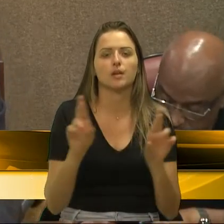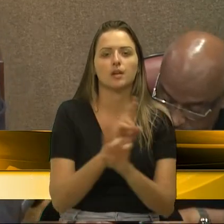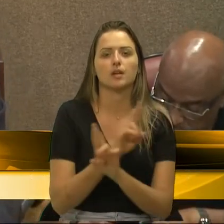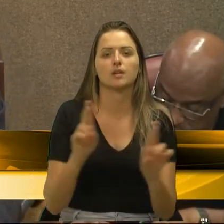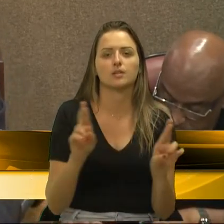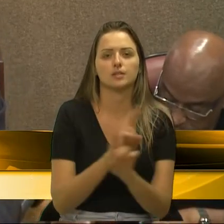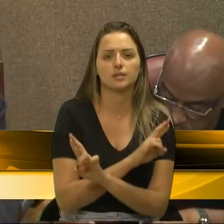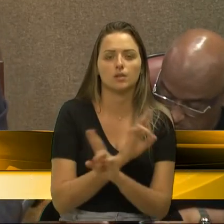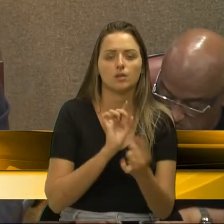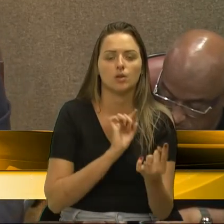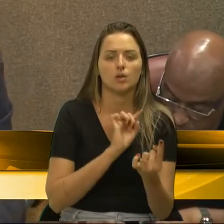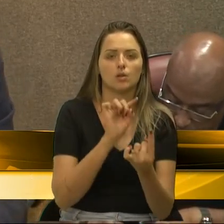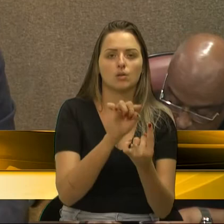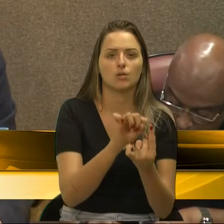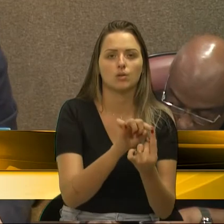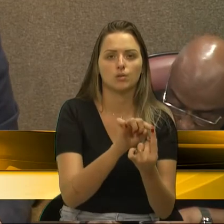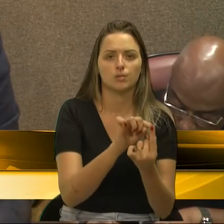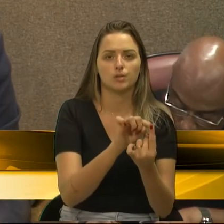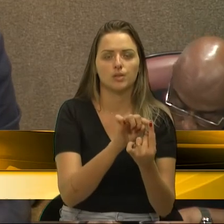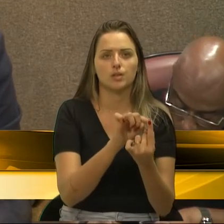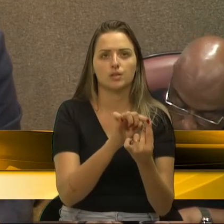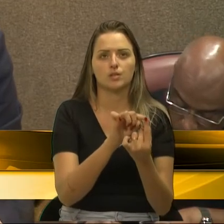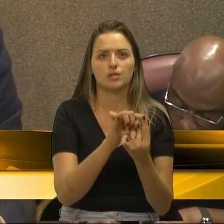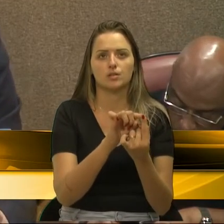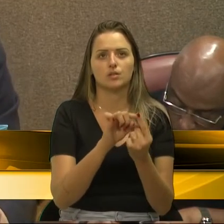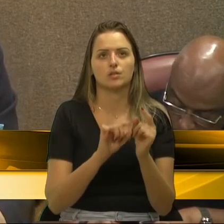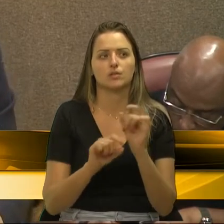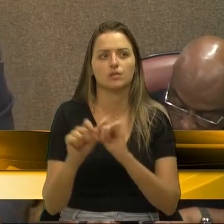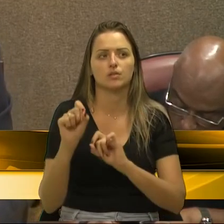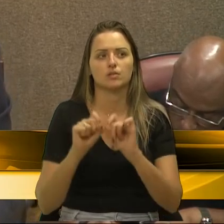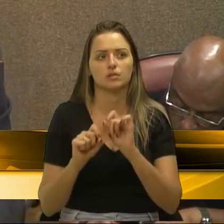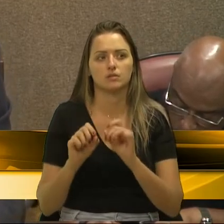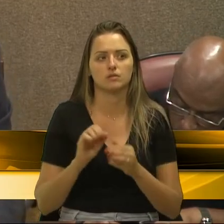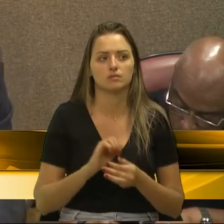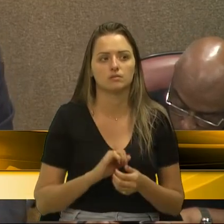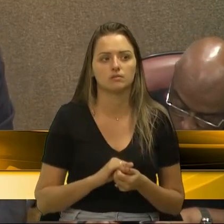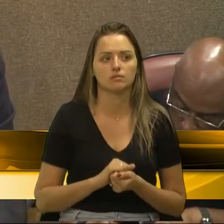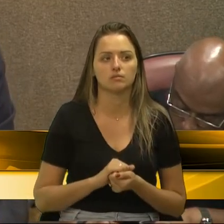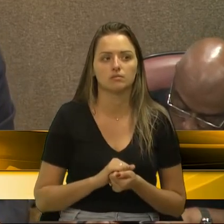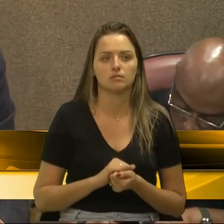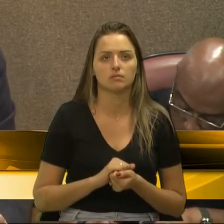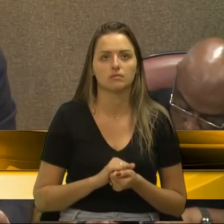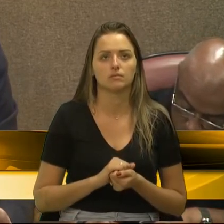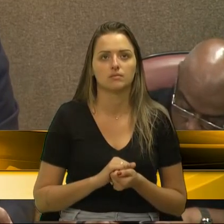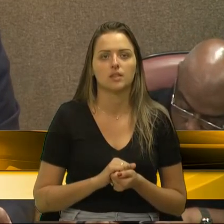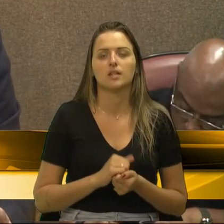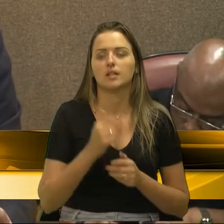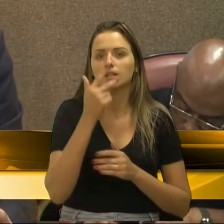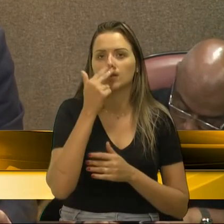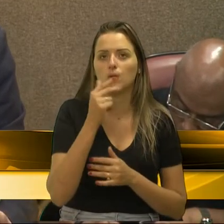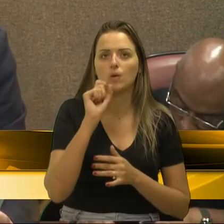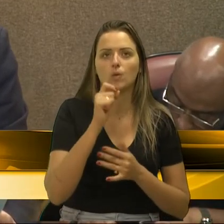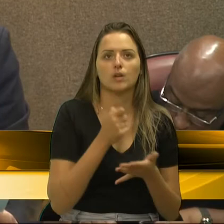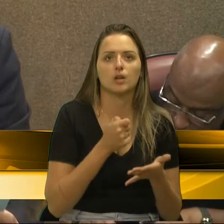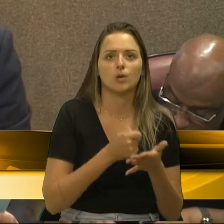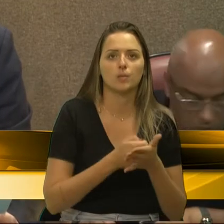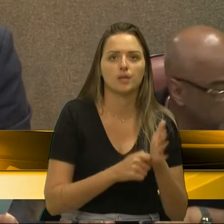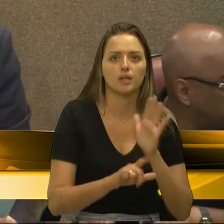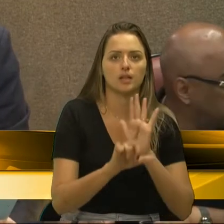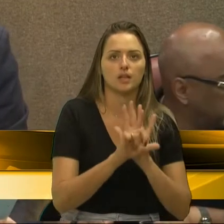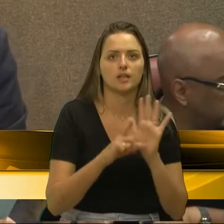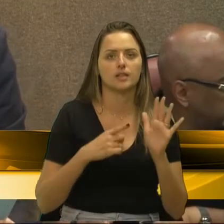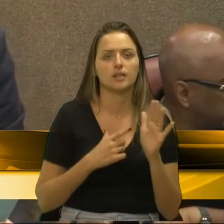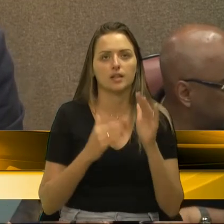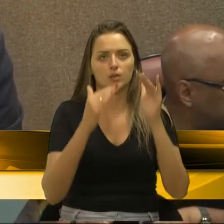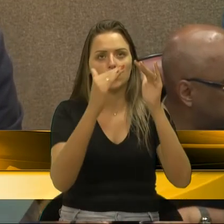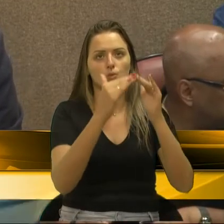com o objetivo principal da lei municipal já mencionada, o projeto cumpre com as exigências legais, estando em